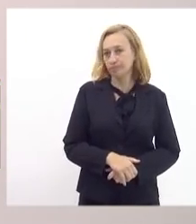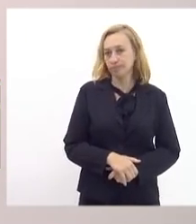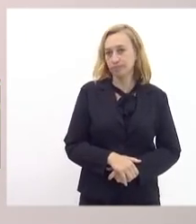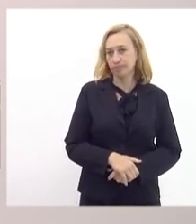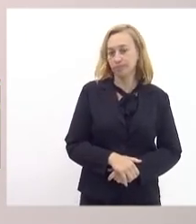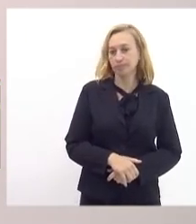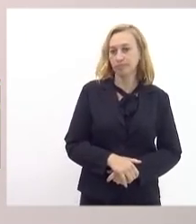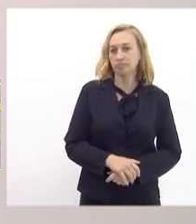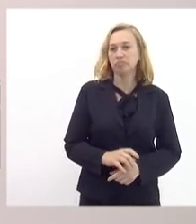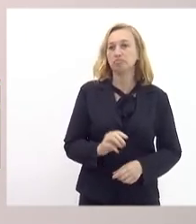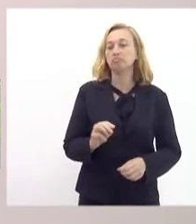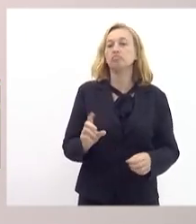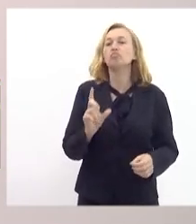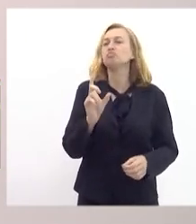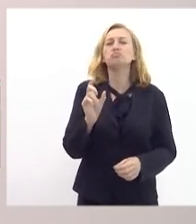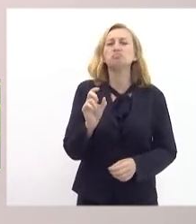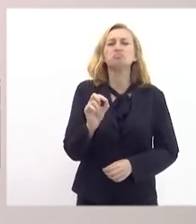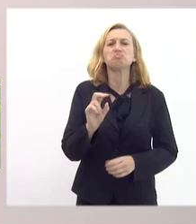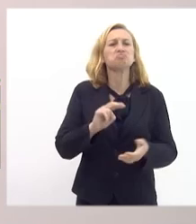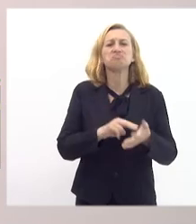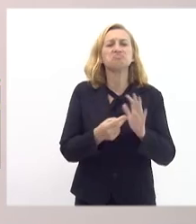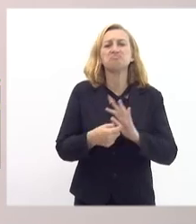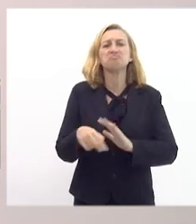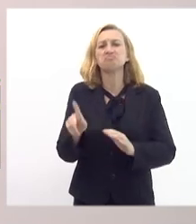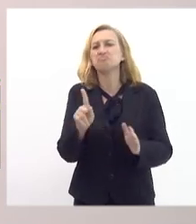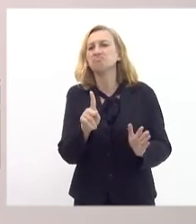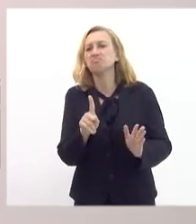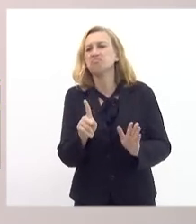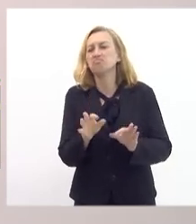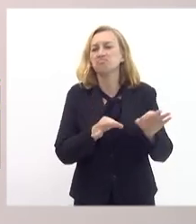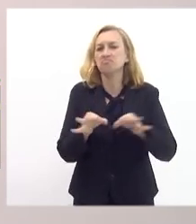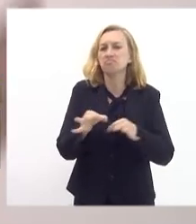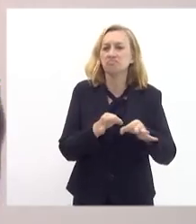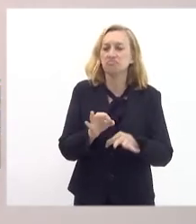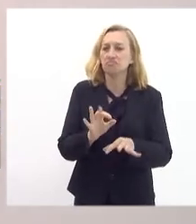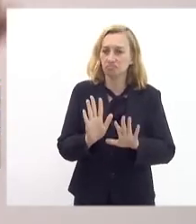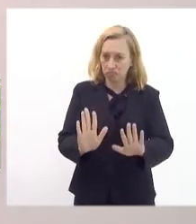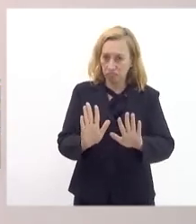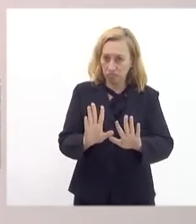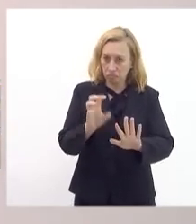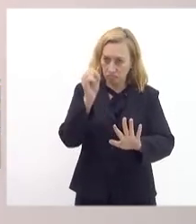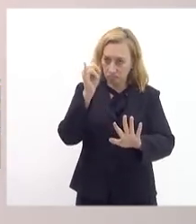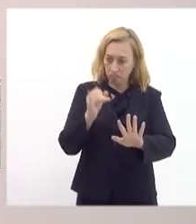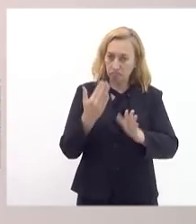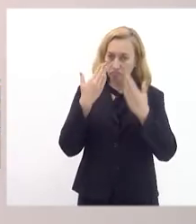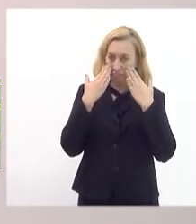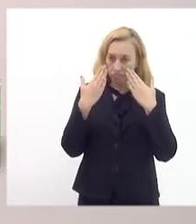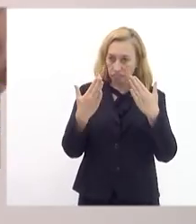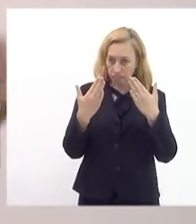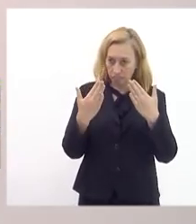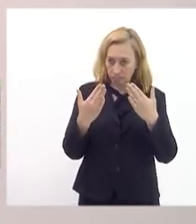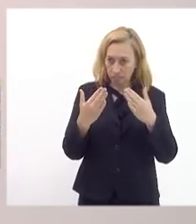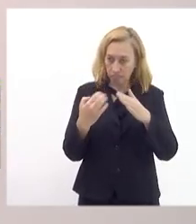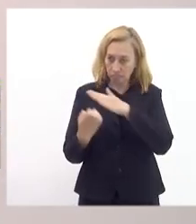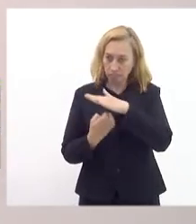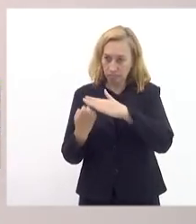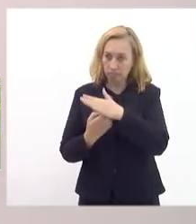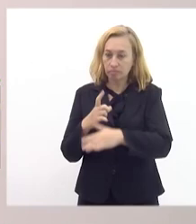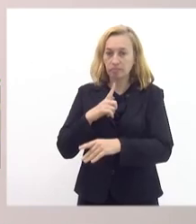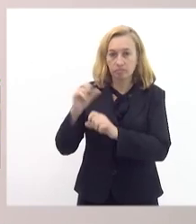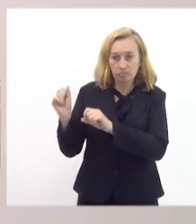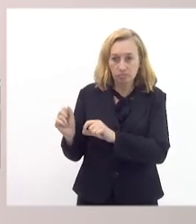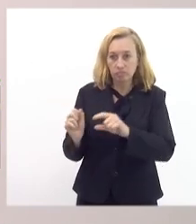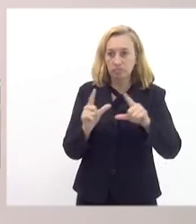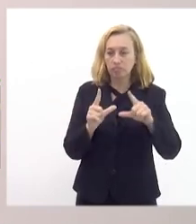e o que é esse projeto é nosso participamos primeiro deixa eu fazer uma apresentação da empresa tem um